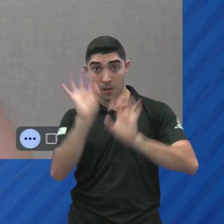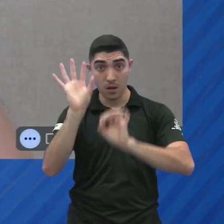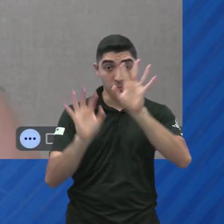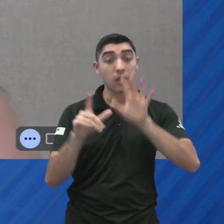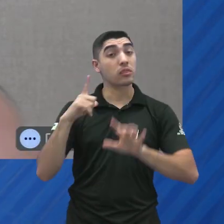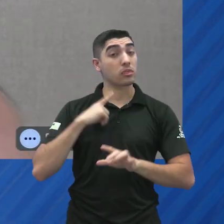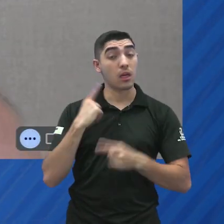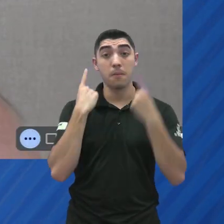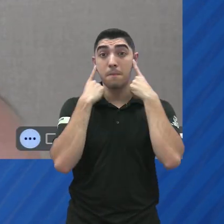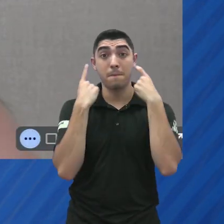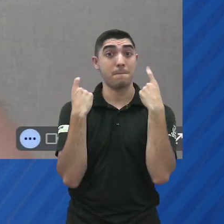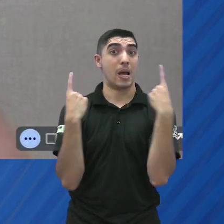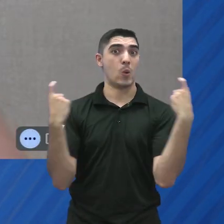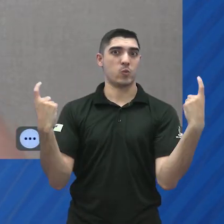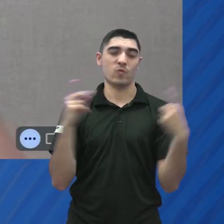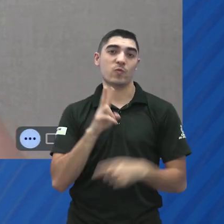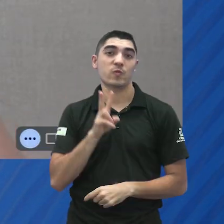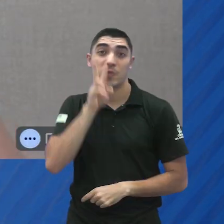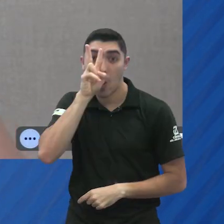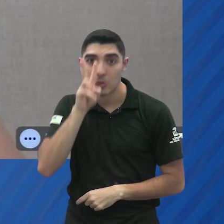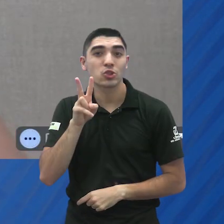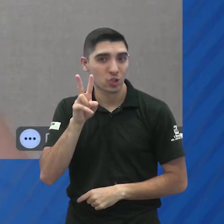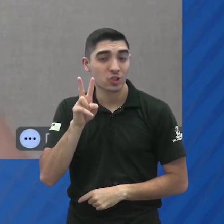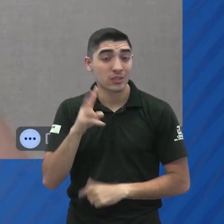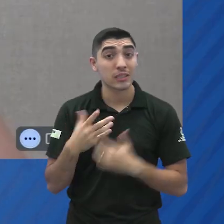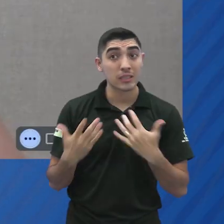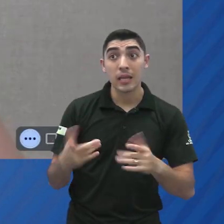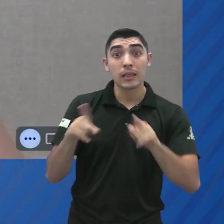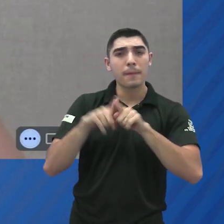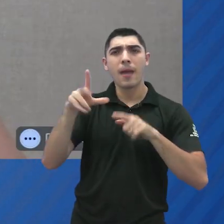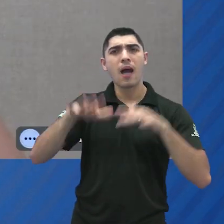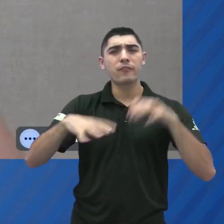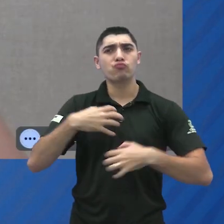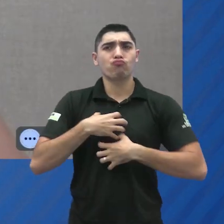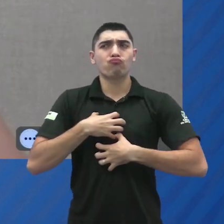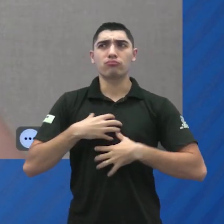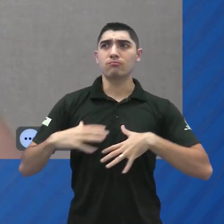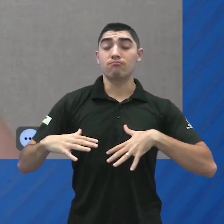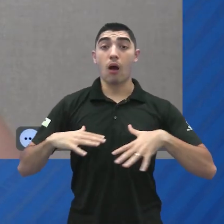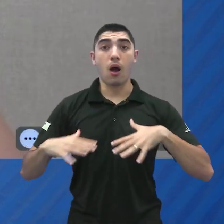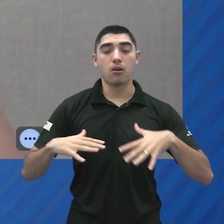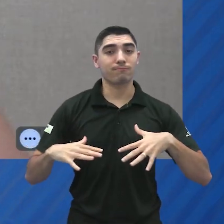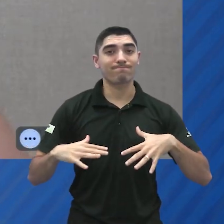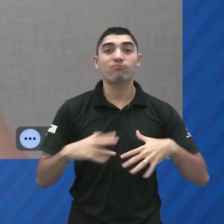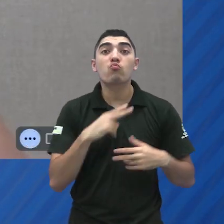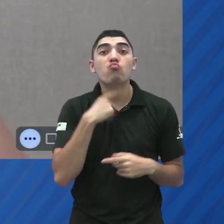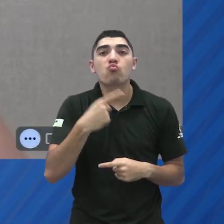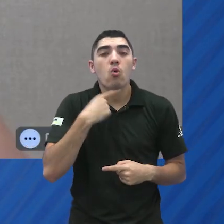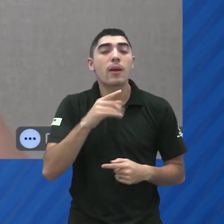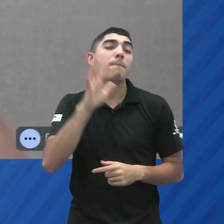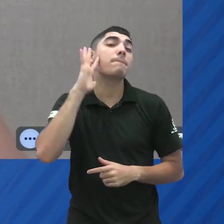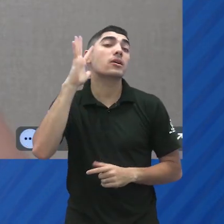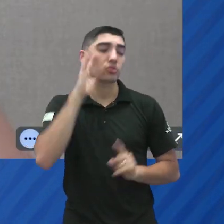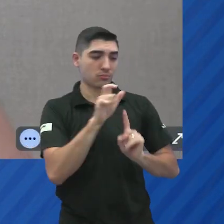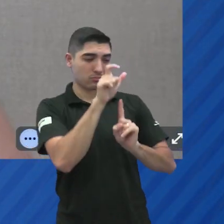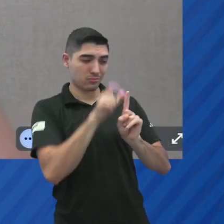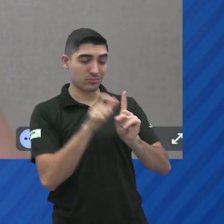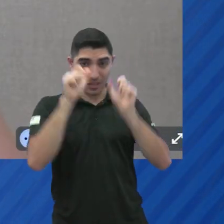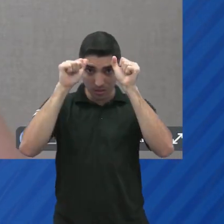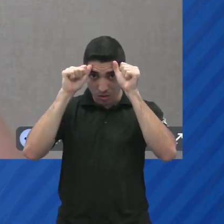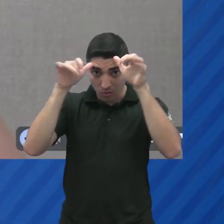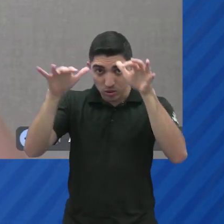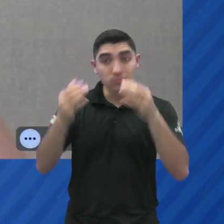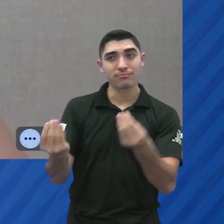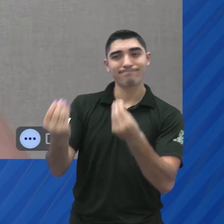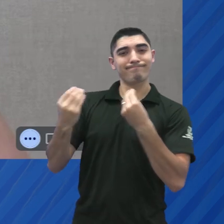Os fogos de artifício, né, eles produzem sons muito altos, imprevisíveis e tem vibração que a gente não consegue controlar. Então, para uma